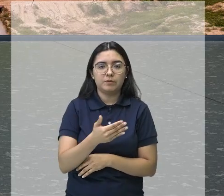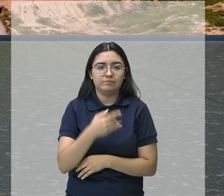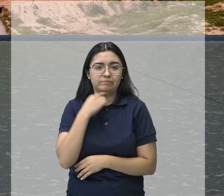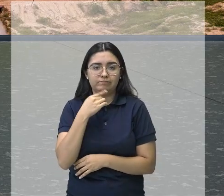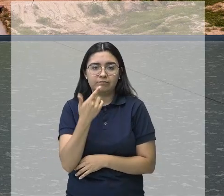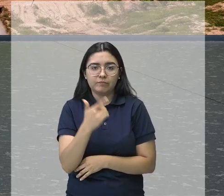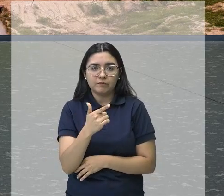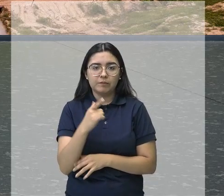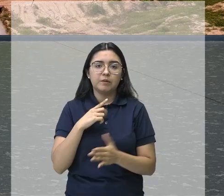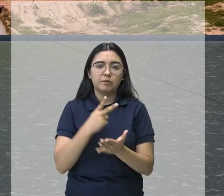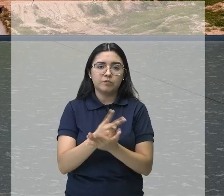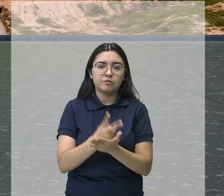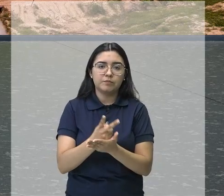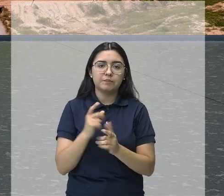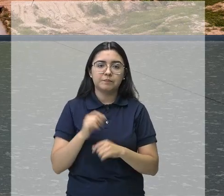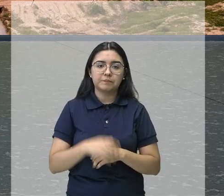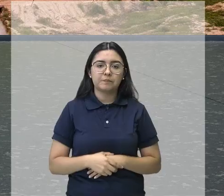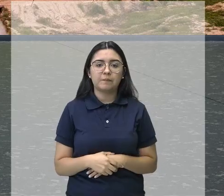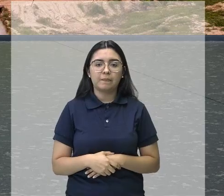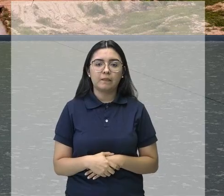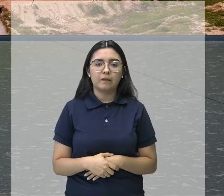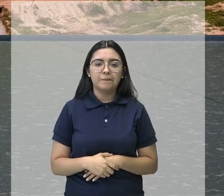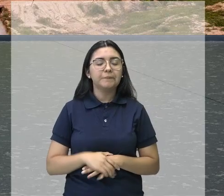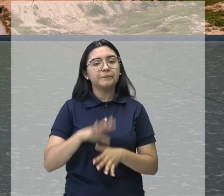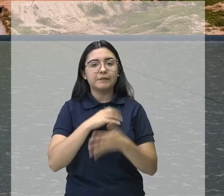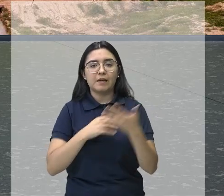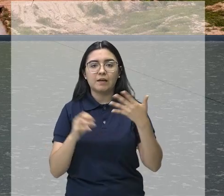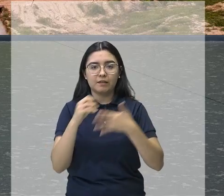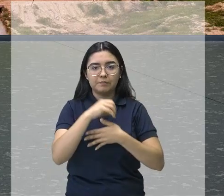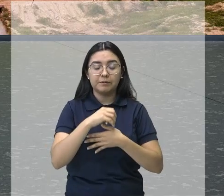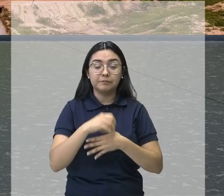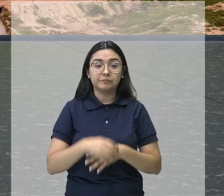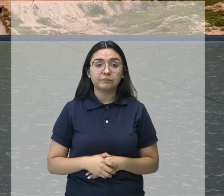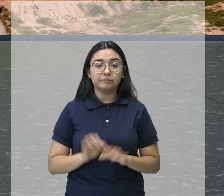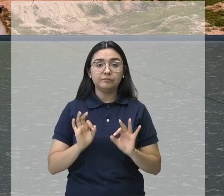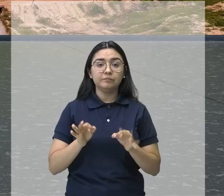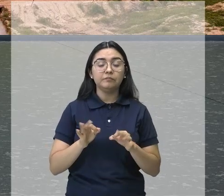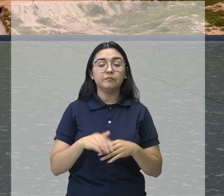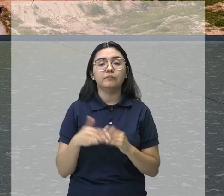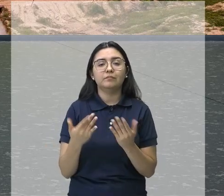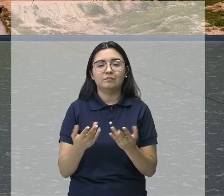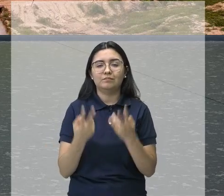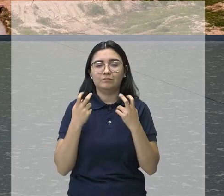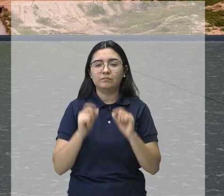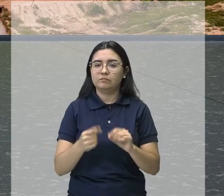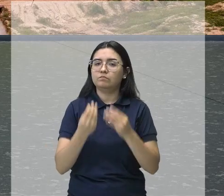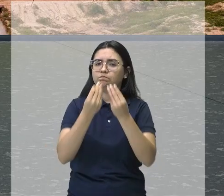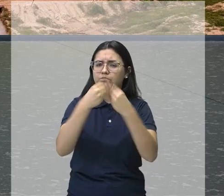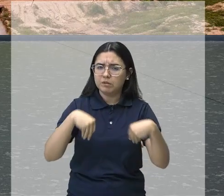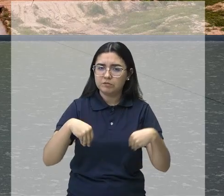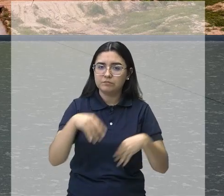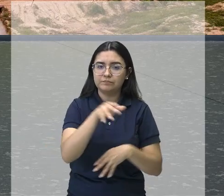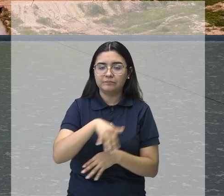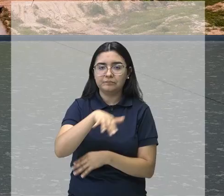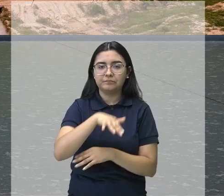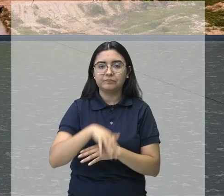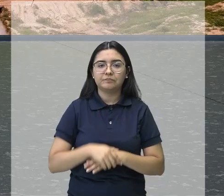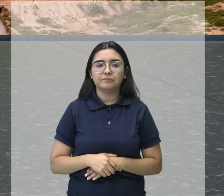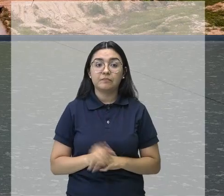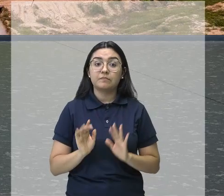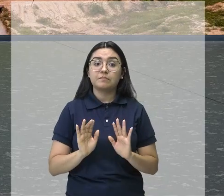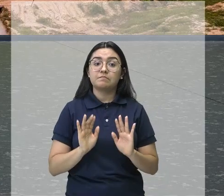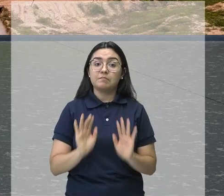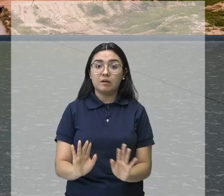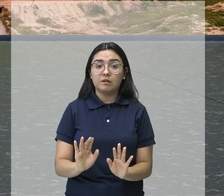para continuar a cadeia alimentar. Vejam só que prejuízo. Por